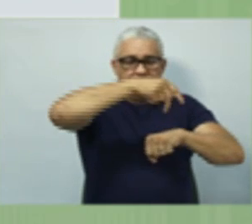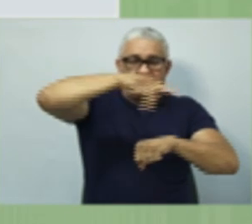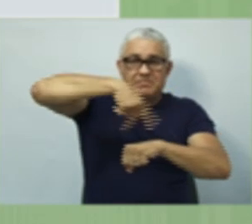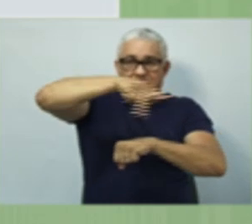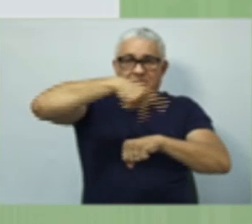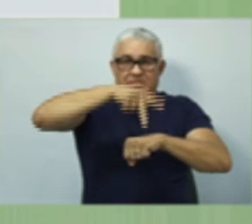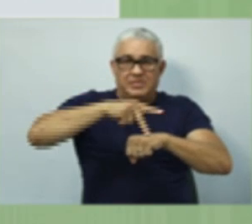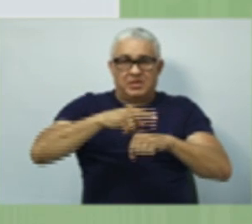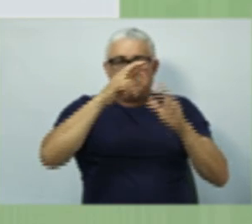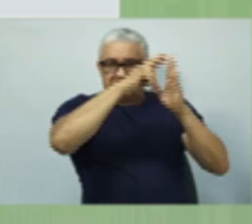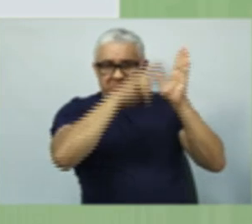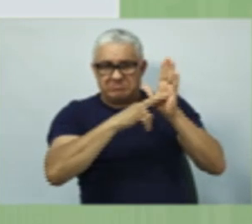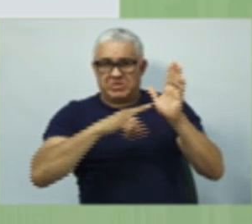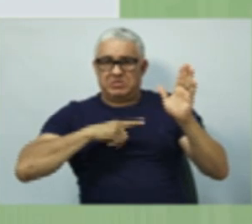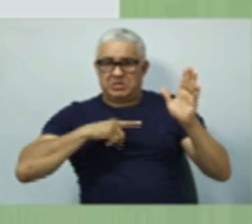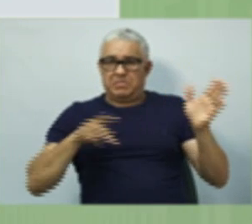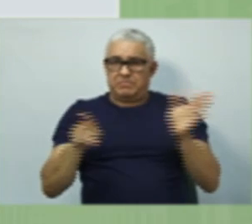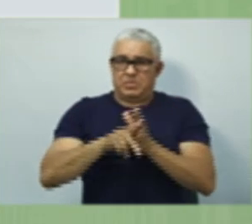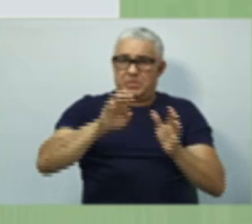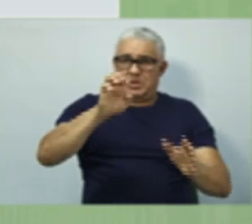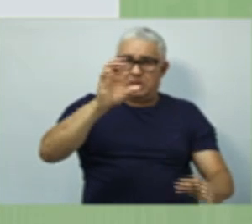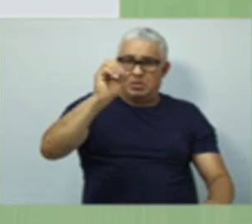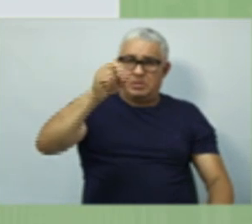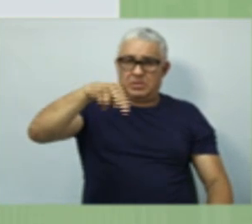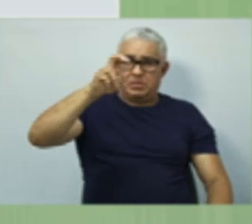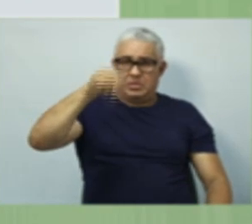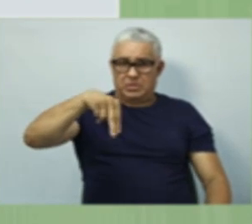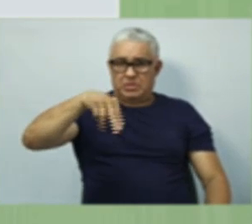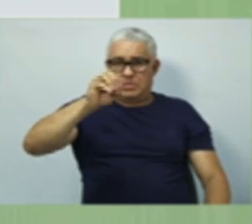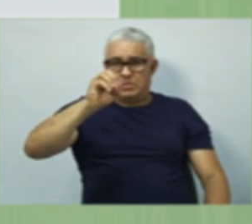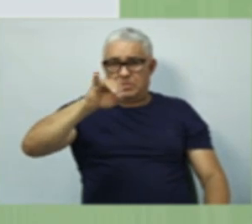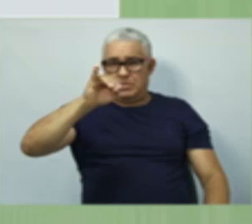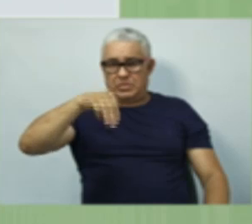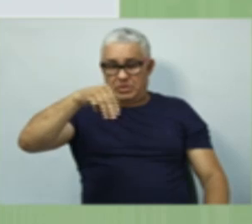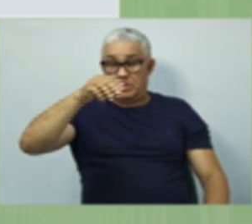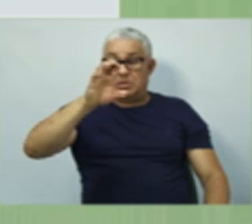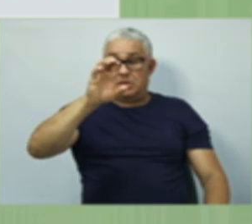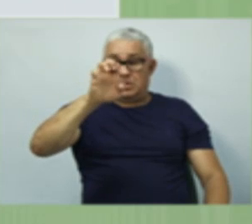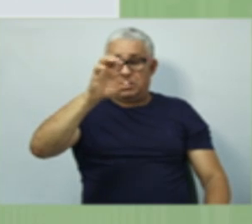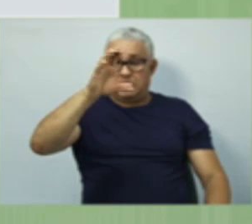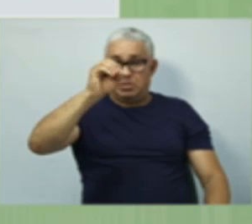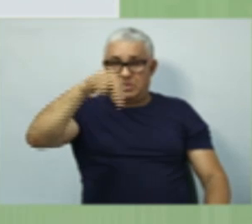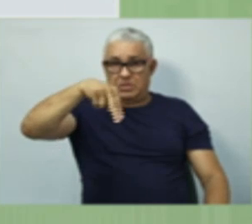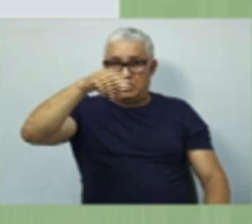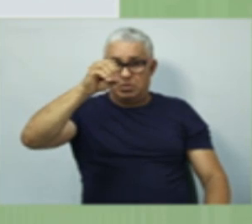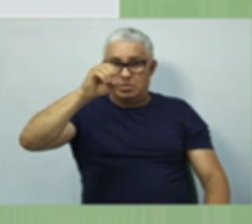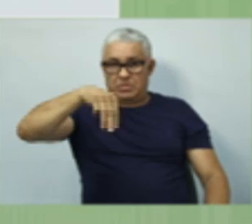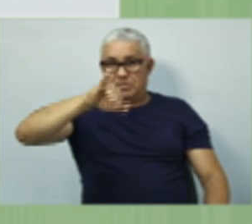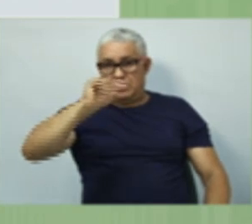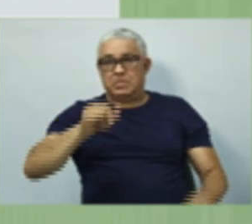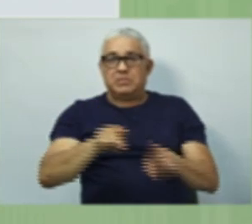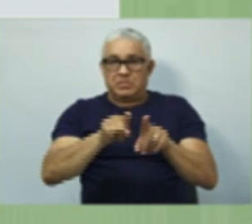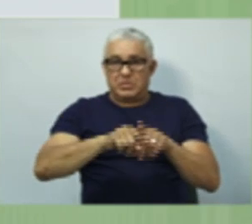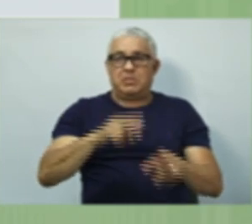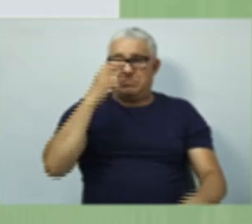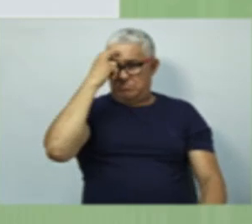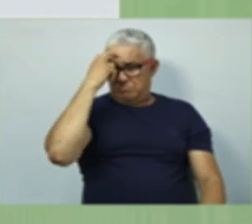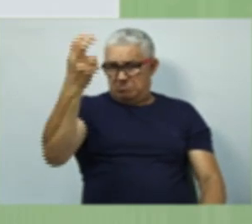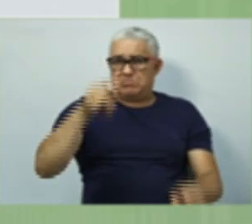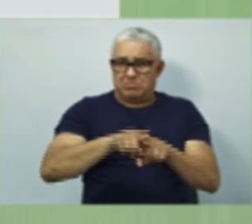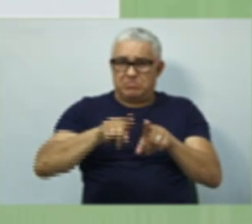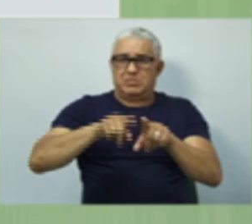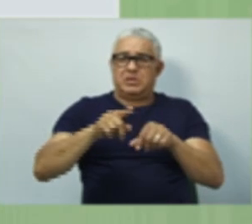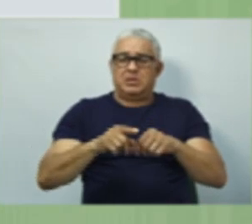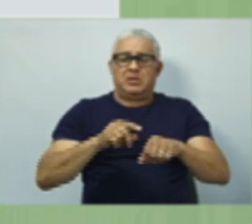ditam regras econômicas. E também o desenvolvimento intelectual também são ditados por essas nações. Se